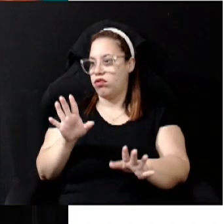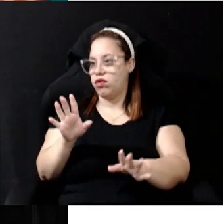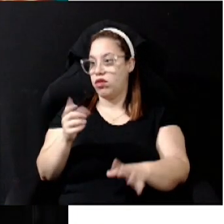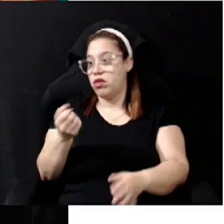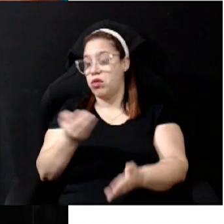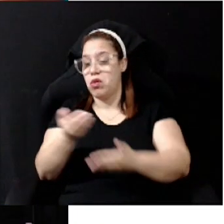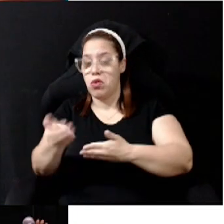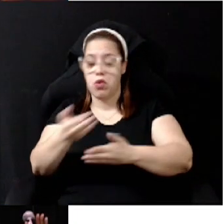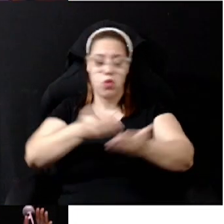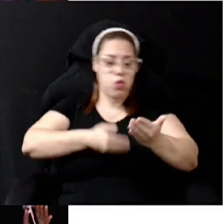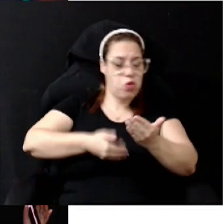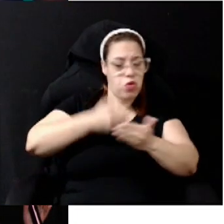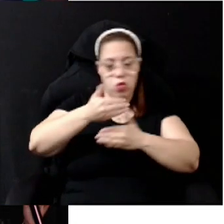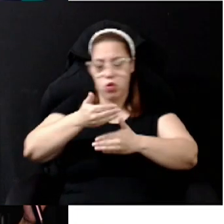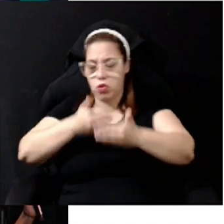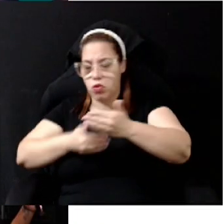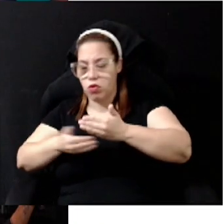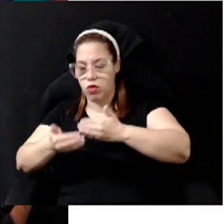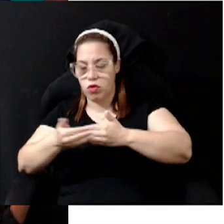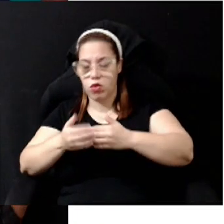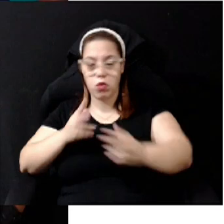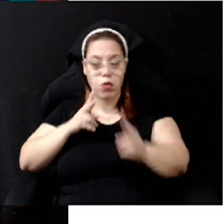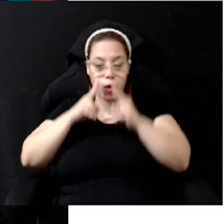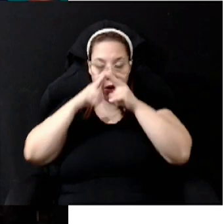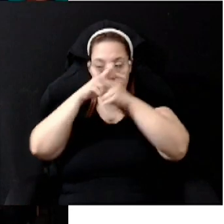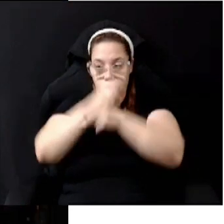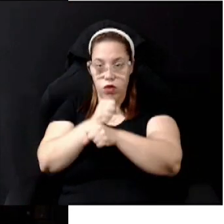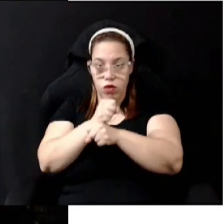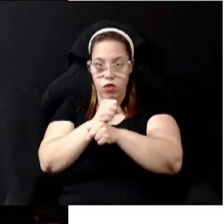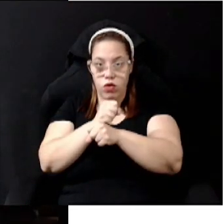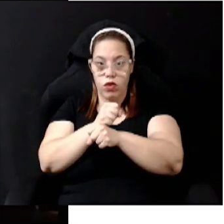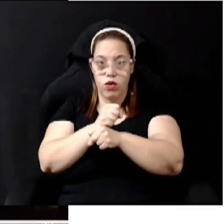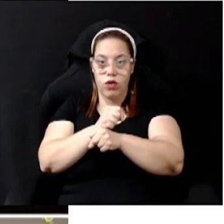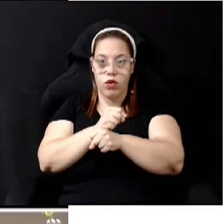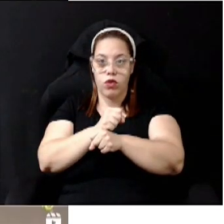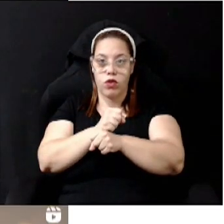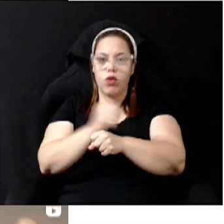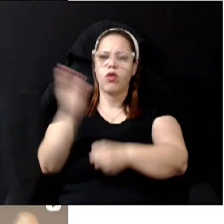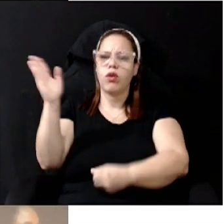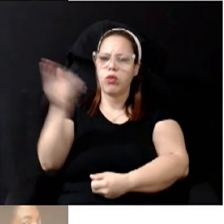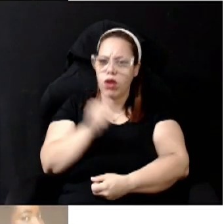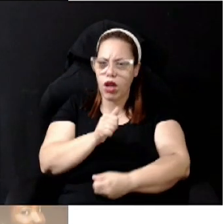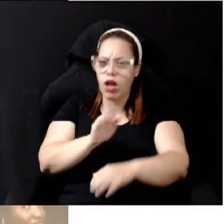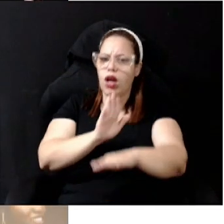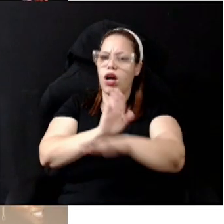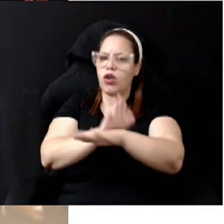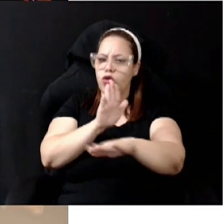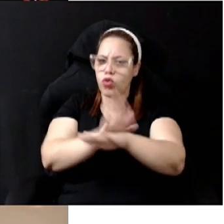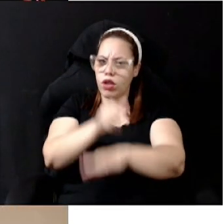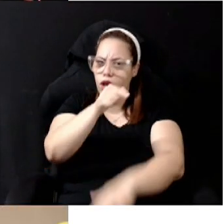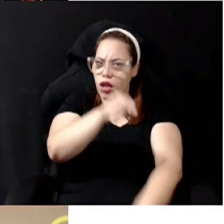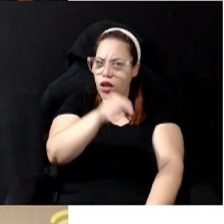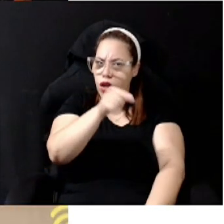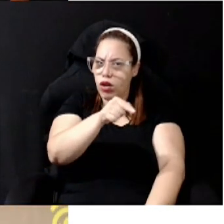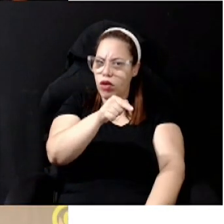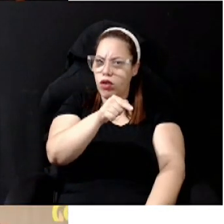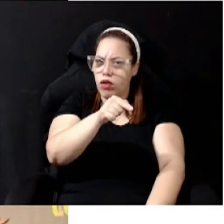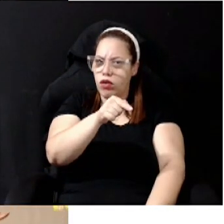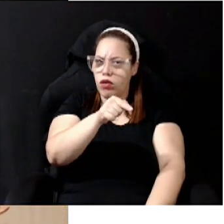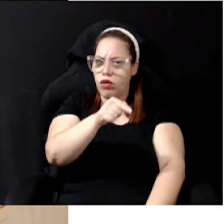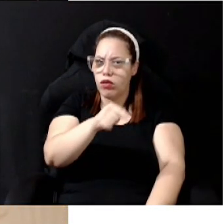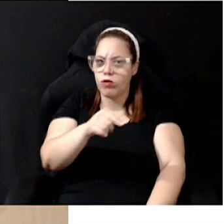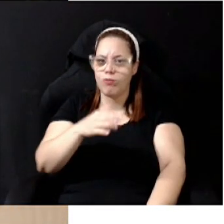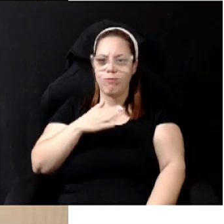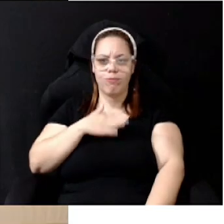da outra, uma fortalece, se uma está desanimada, vamos lá ajudar ela. E então o projeto para mim é muito, muito